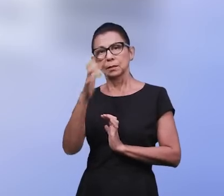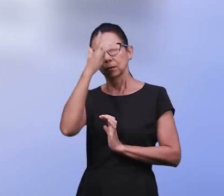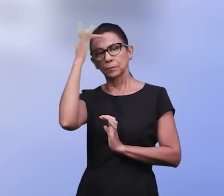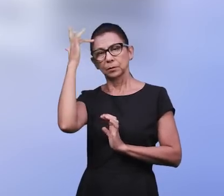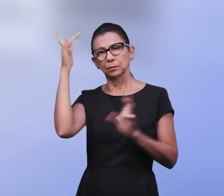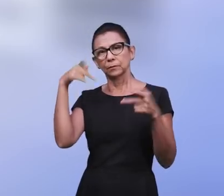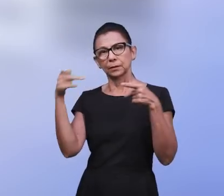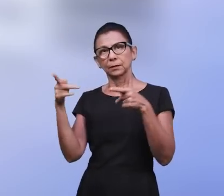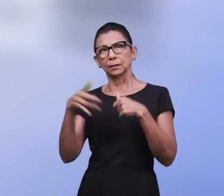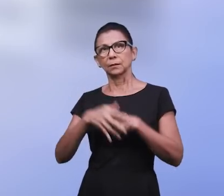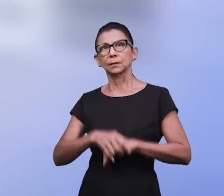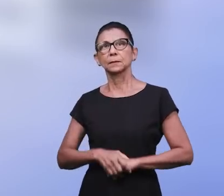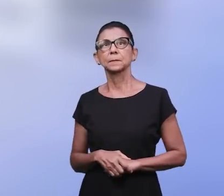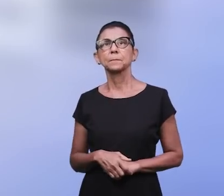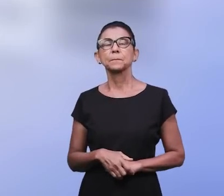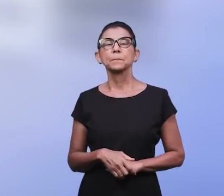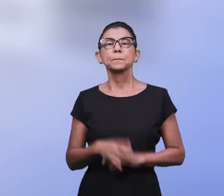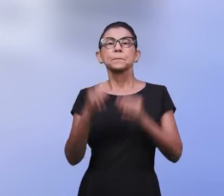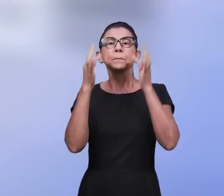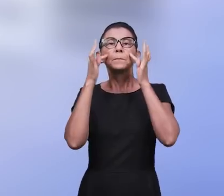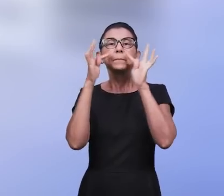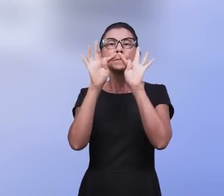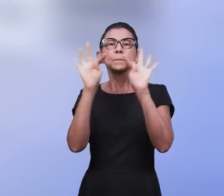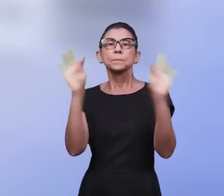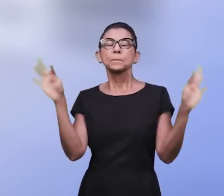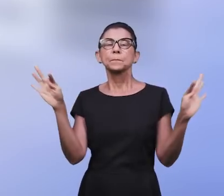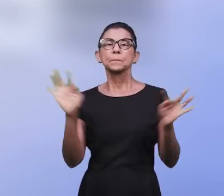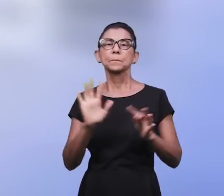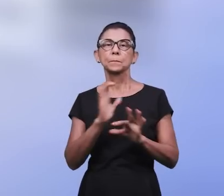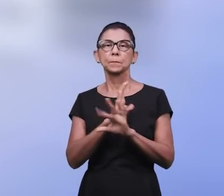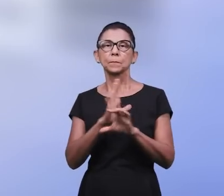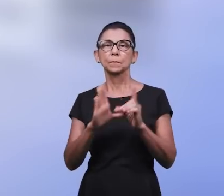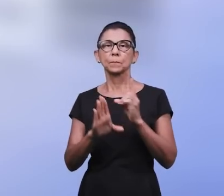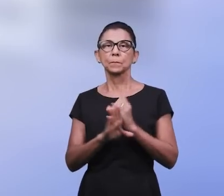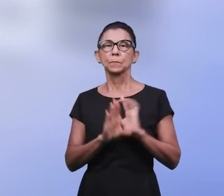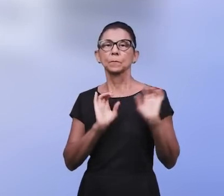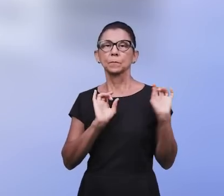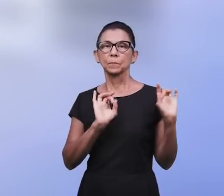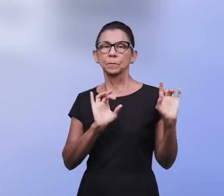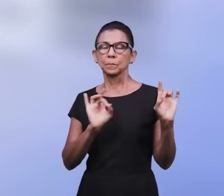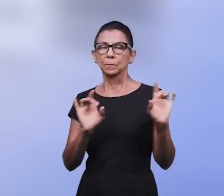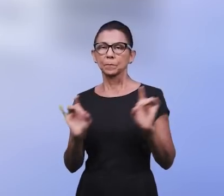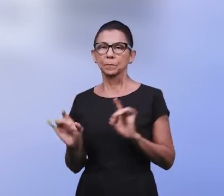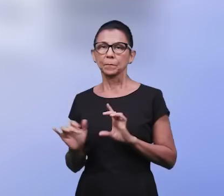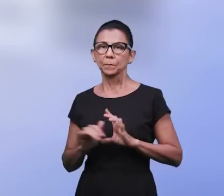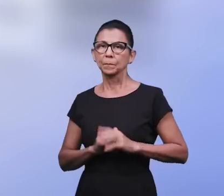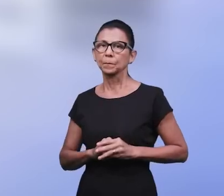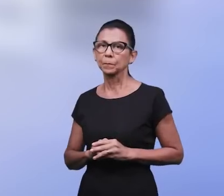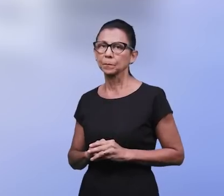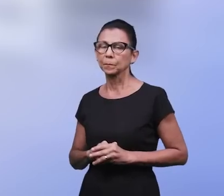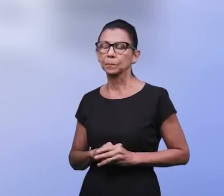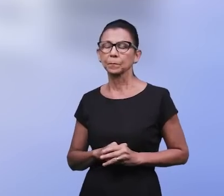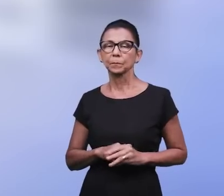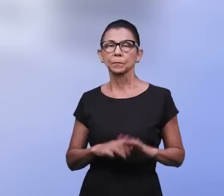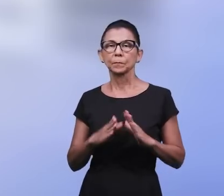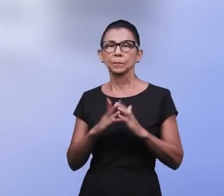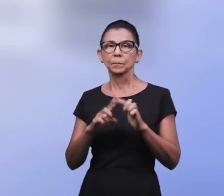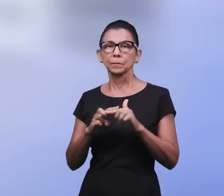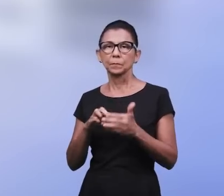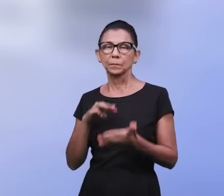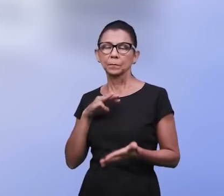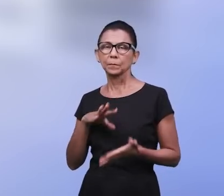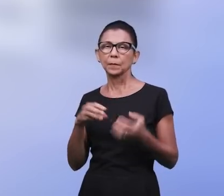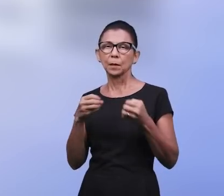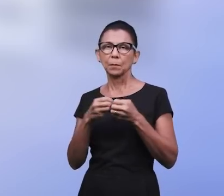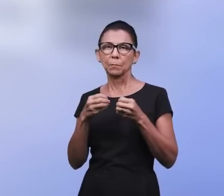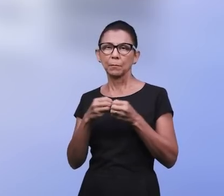do Senhor, irmãos. Nós tivemos um culto especial aqui na igreja de Chonim de Baixo, que é distrito de Governador